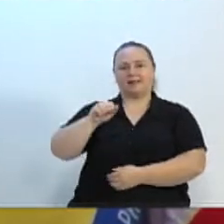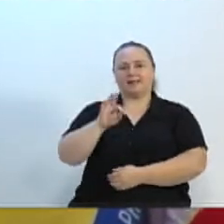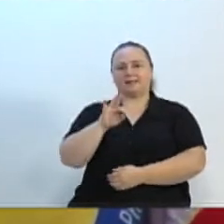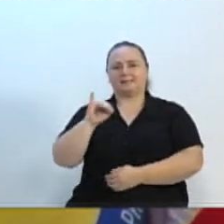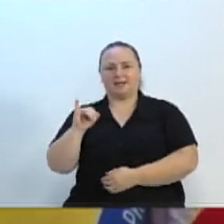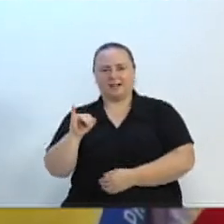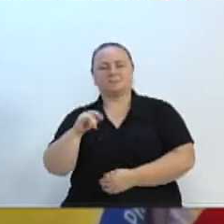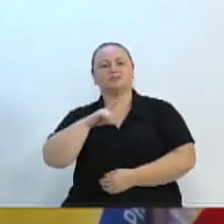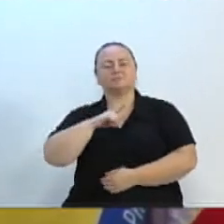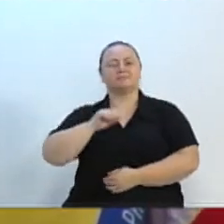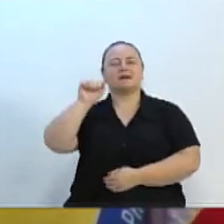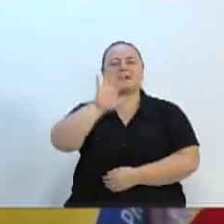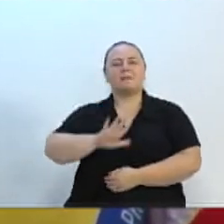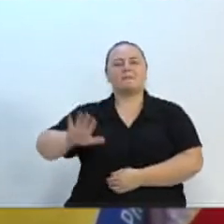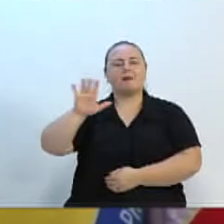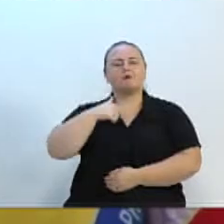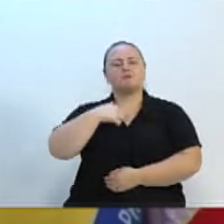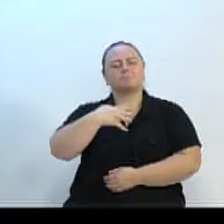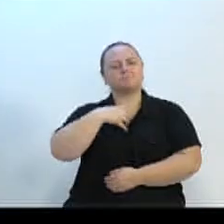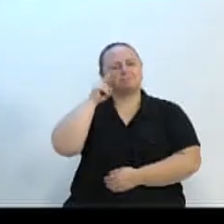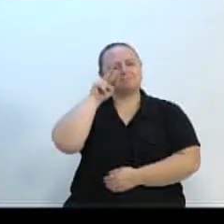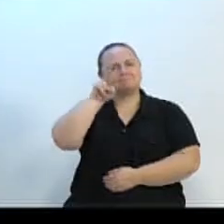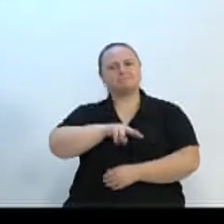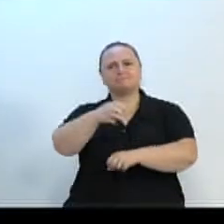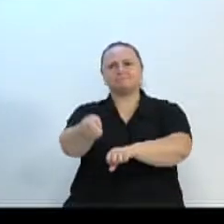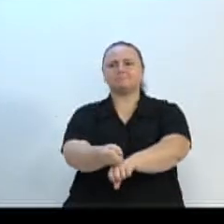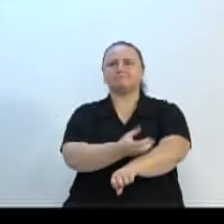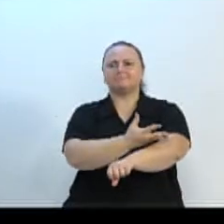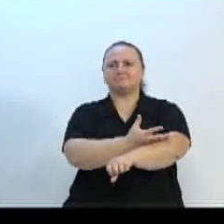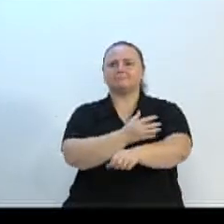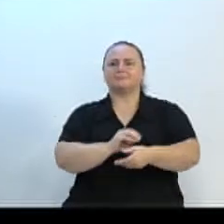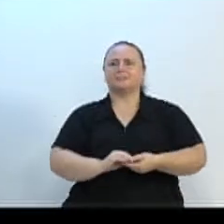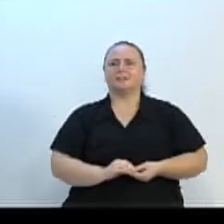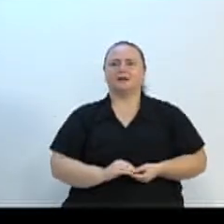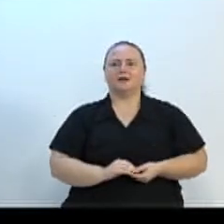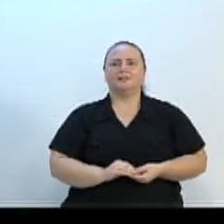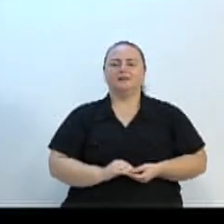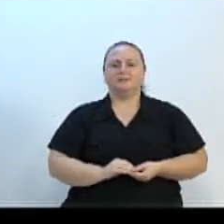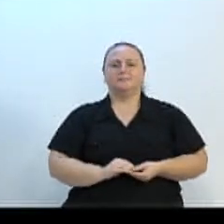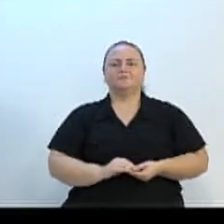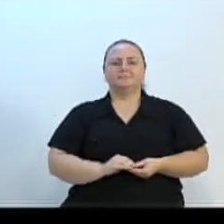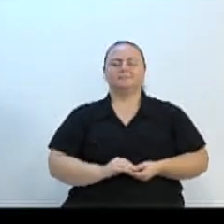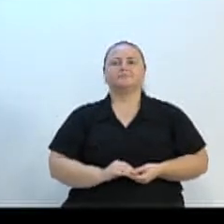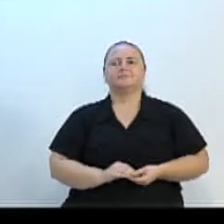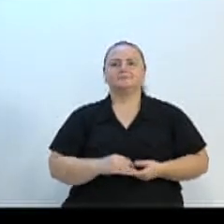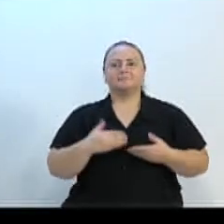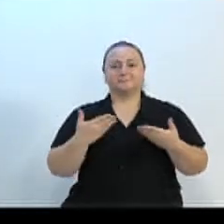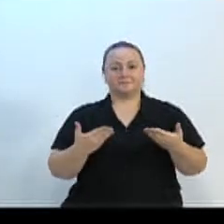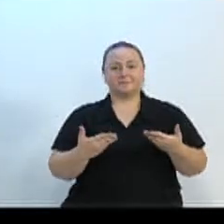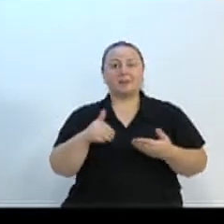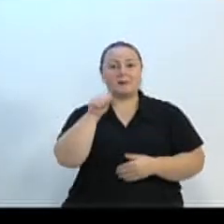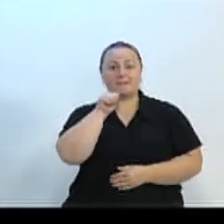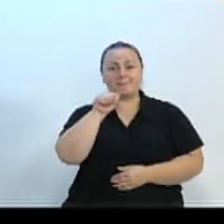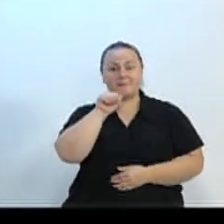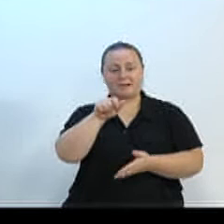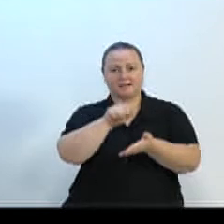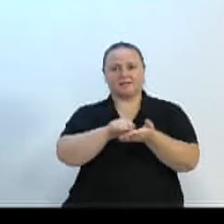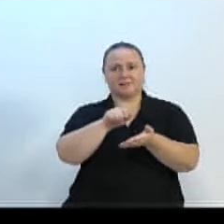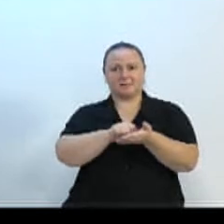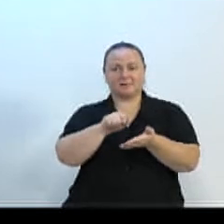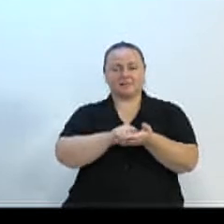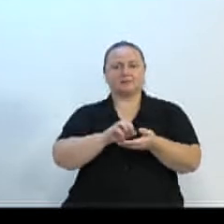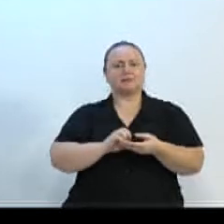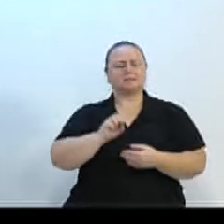tem até imagem aqui para acompanhar na TVL, eu vou resumir, não vou fazer a leitura toda do texto aqui, mas que ela coloca que se não fosse